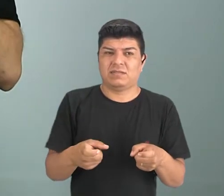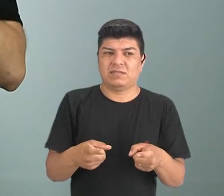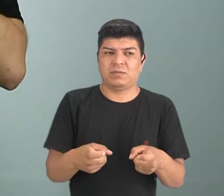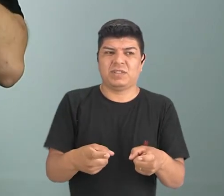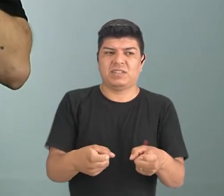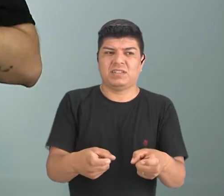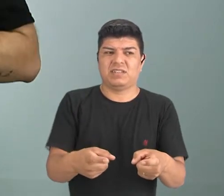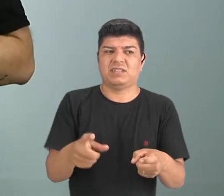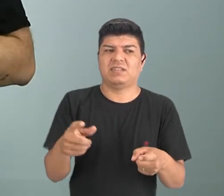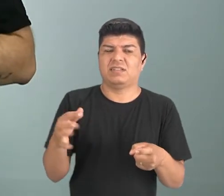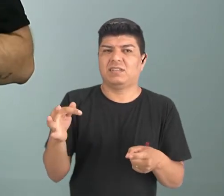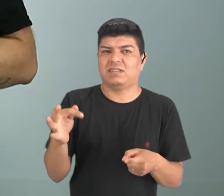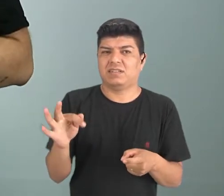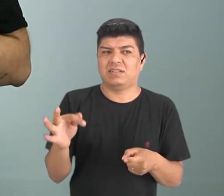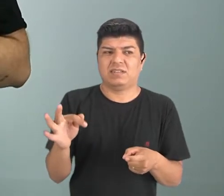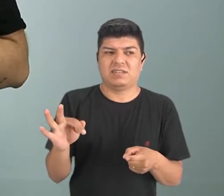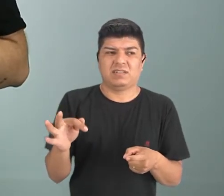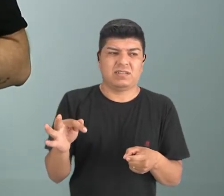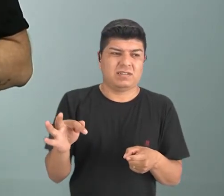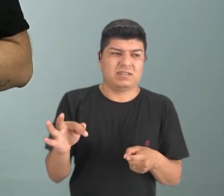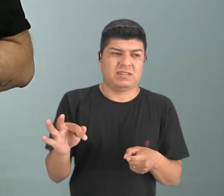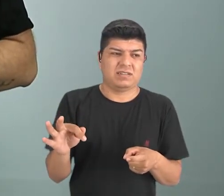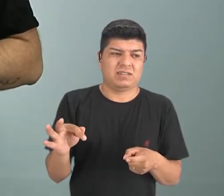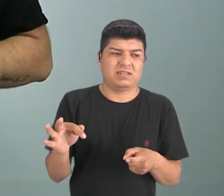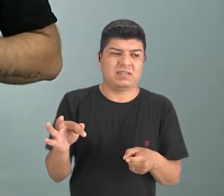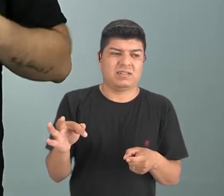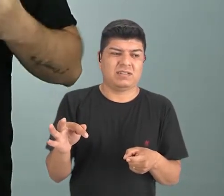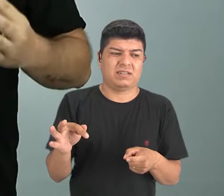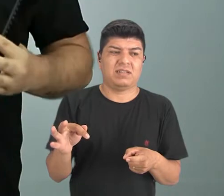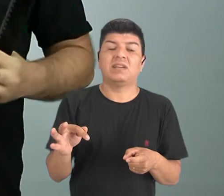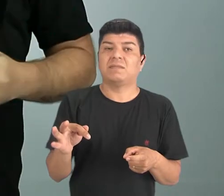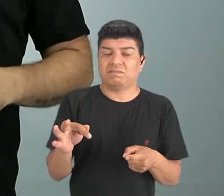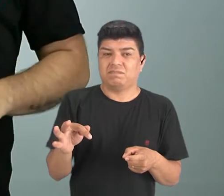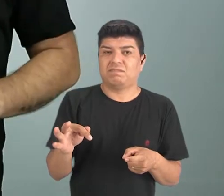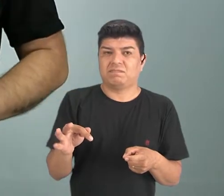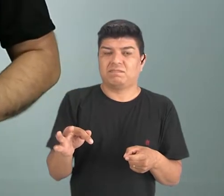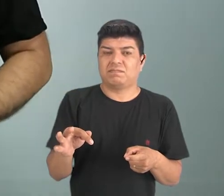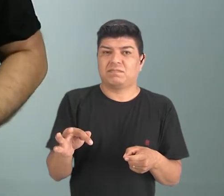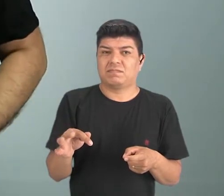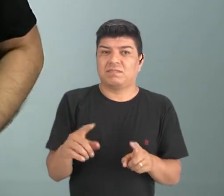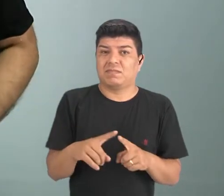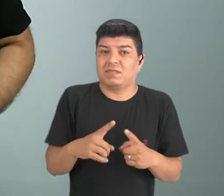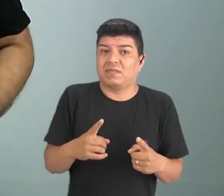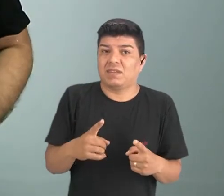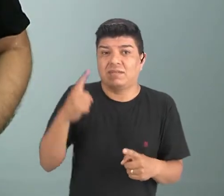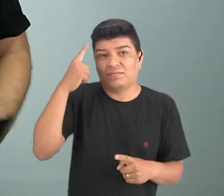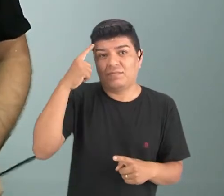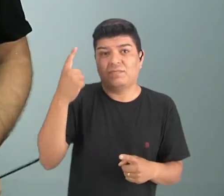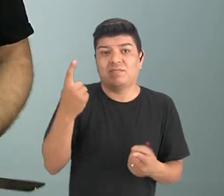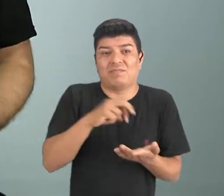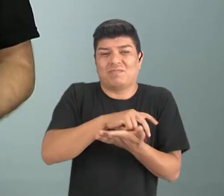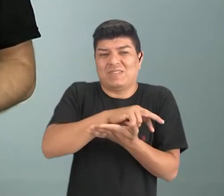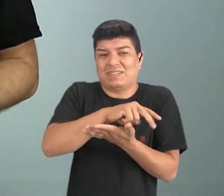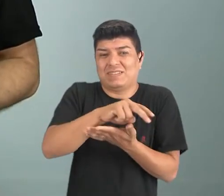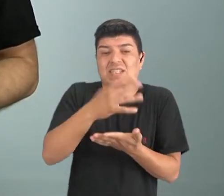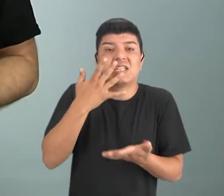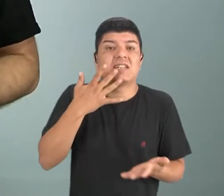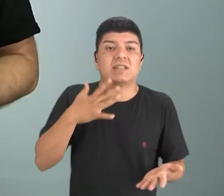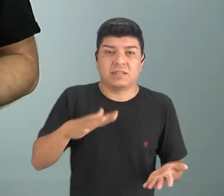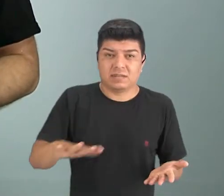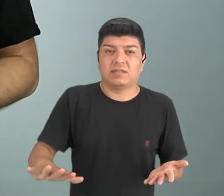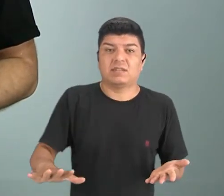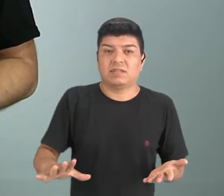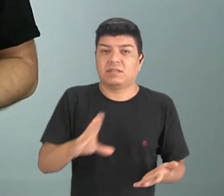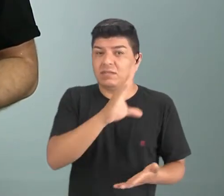algumas coisinhas no ferrão dela que arde, né? Que dói, dependendo da formiga. Agora, você já imaginou pegar uma criança,